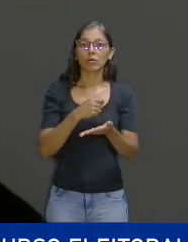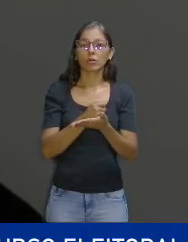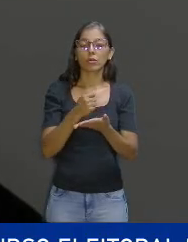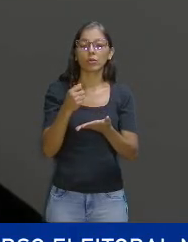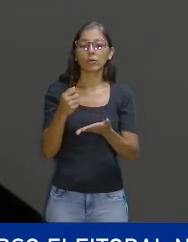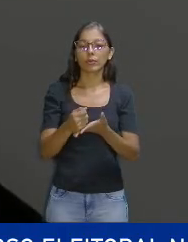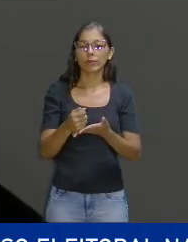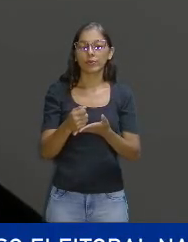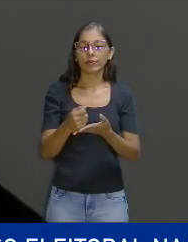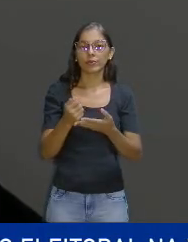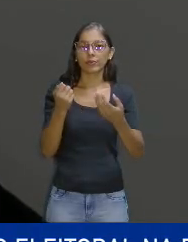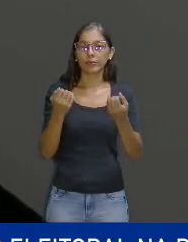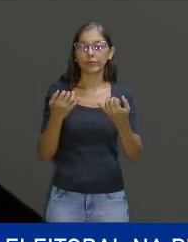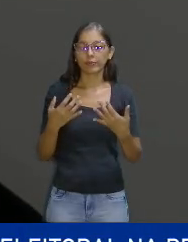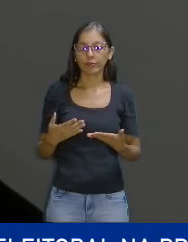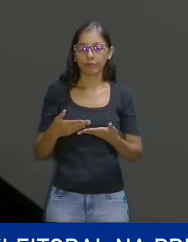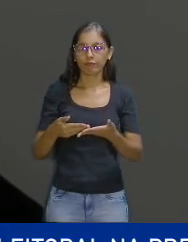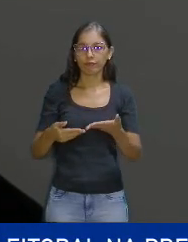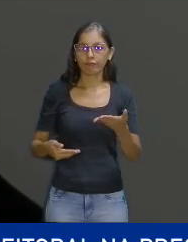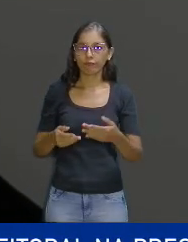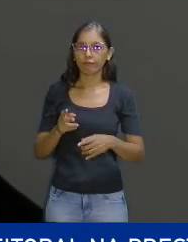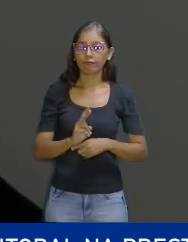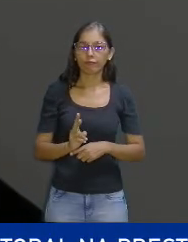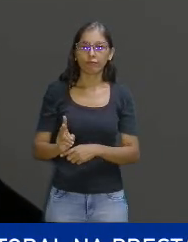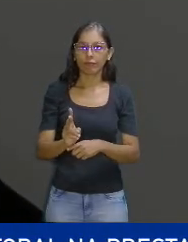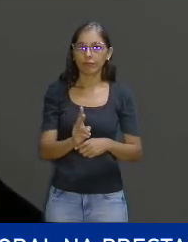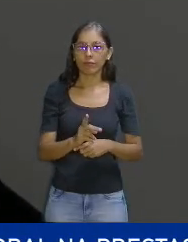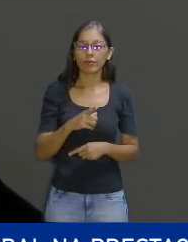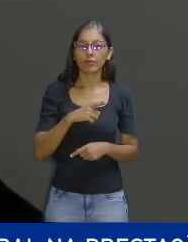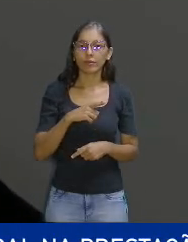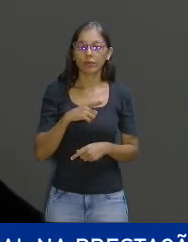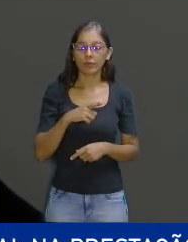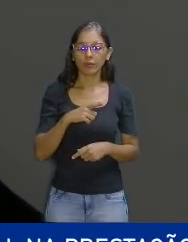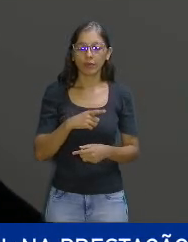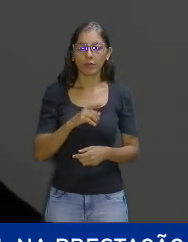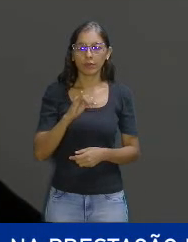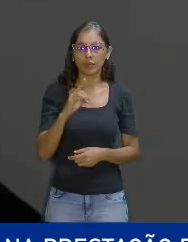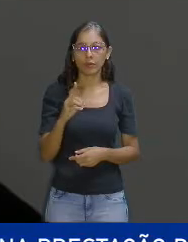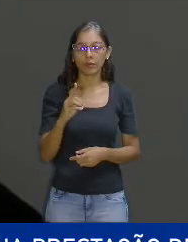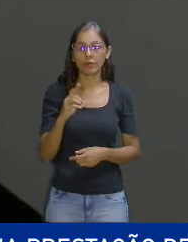mencionados, verifica-se que a nota fiscal situada no ID